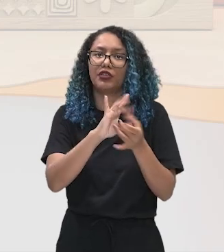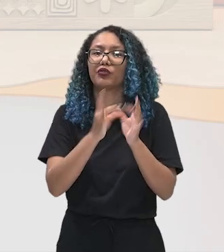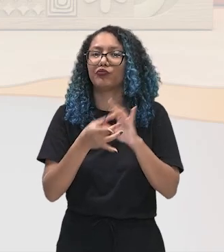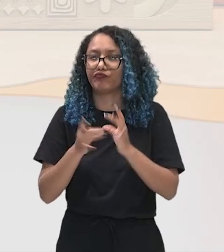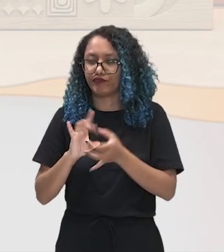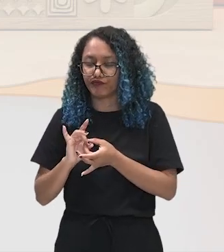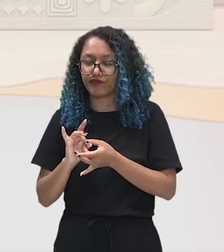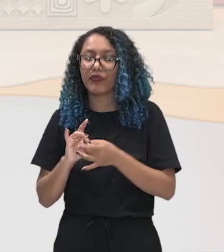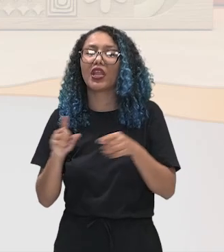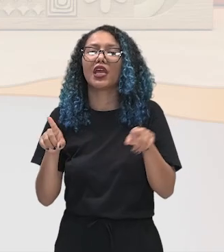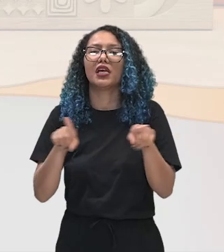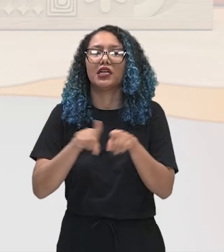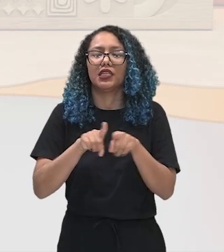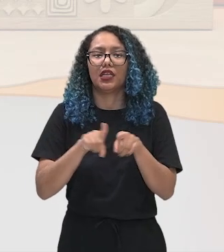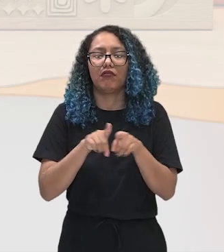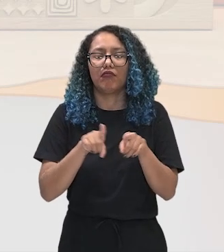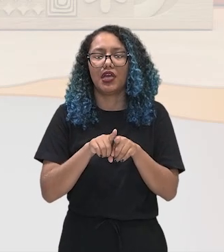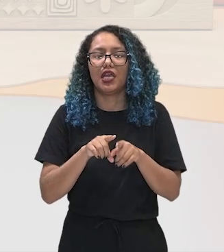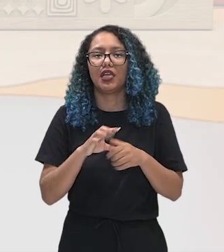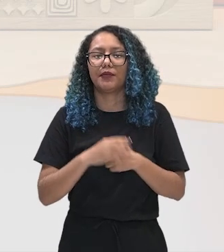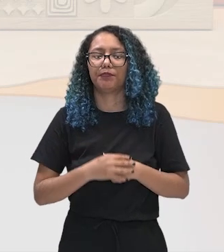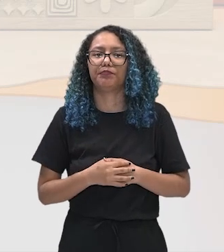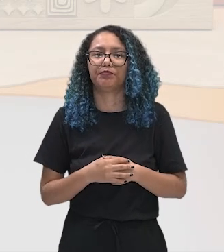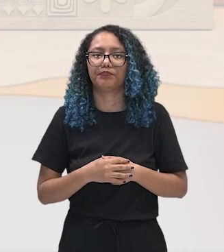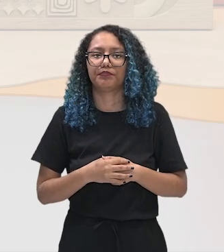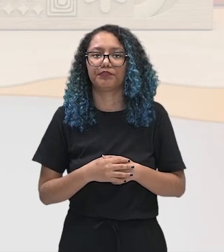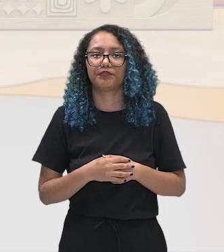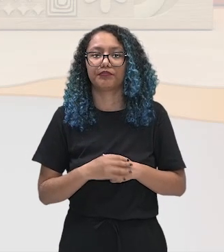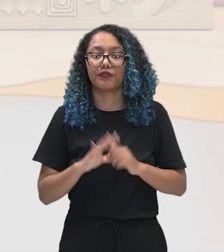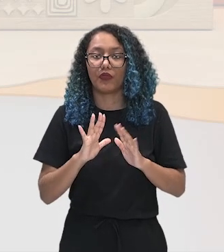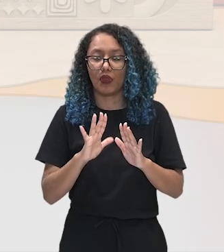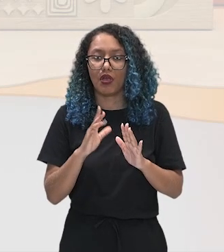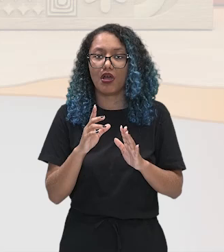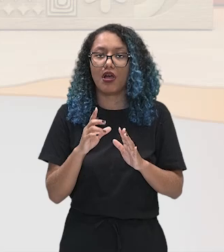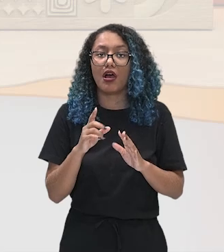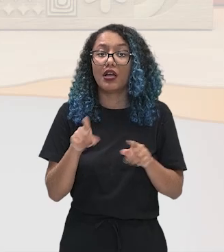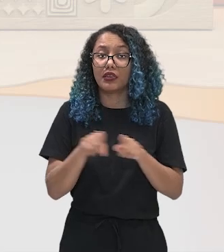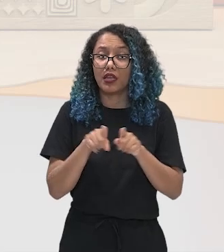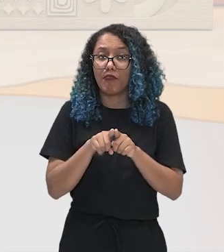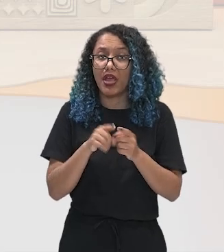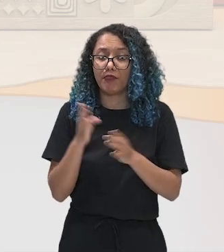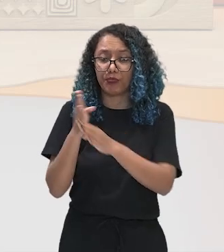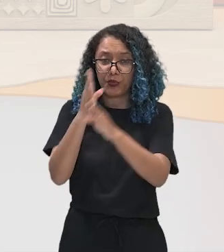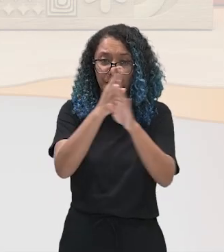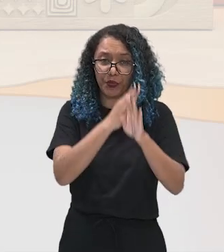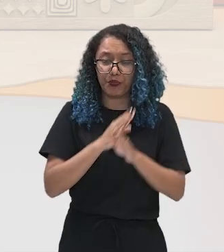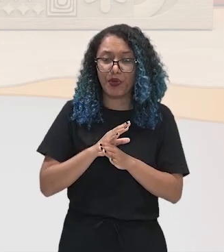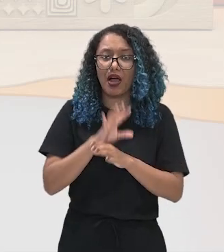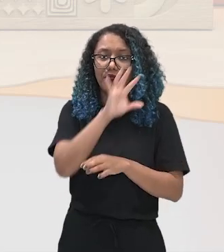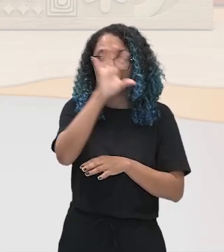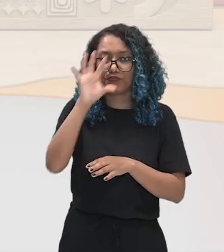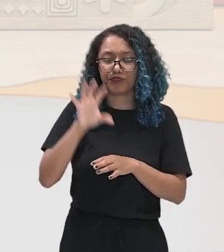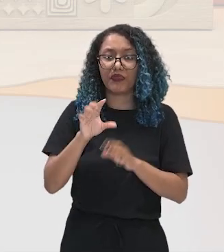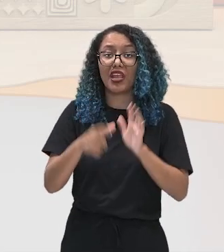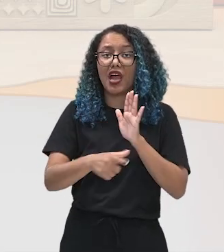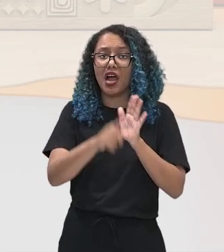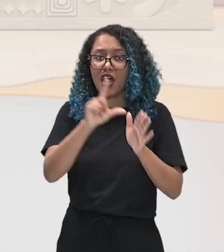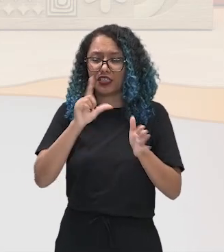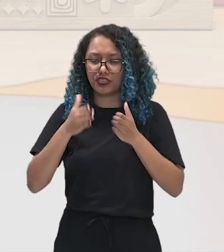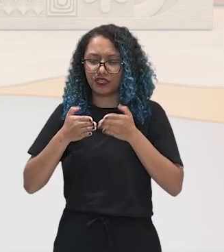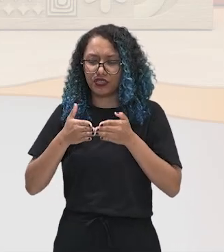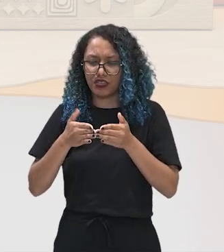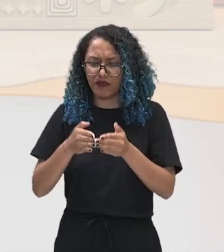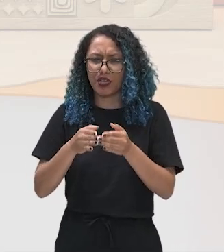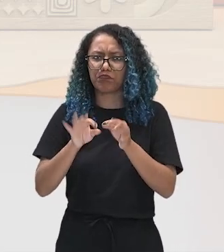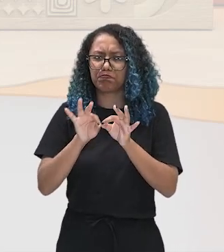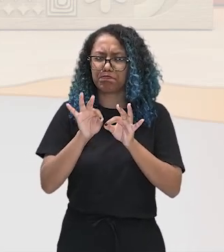Vamos ter também, olha só, a gente vai ter as descobertas geográficas. Antes das grandes viagens de navio, olha